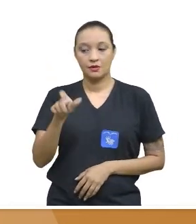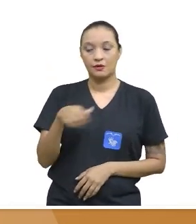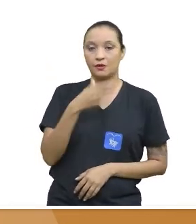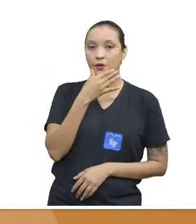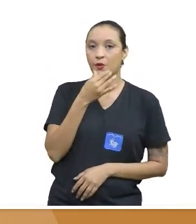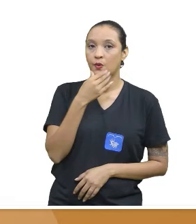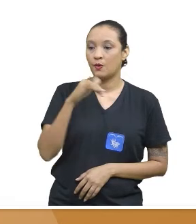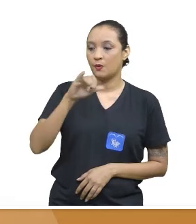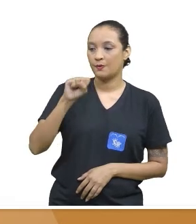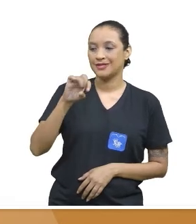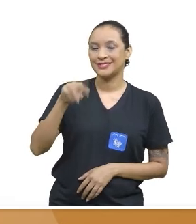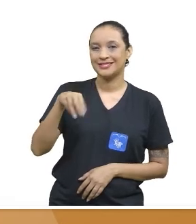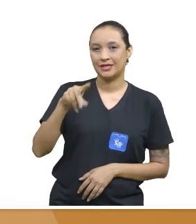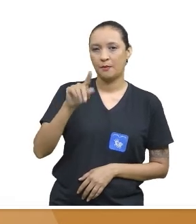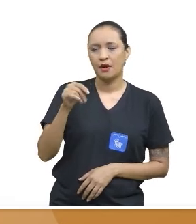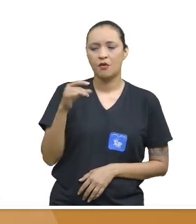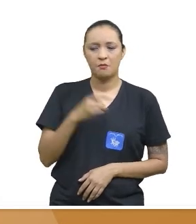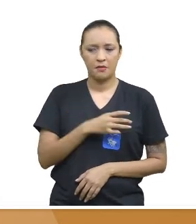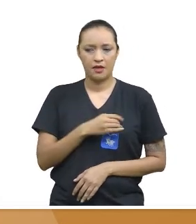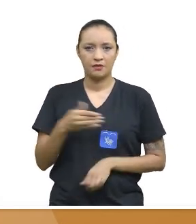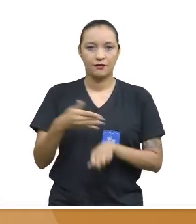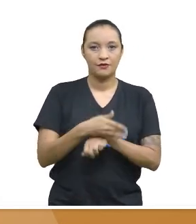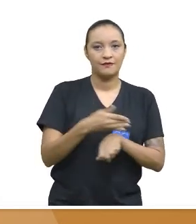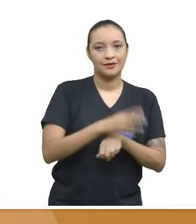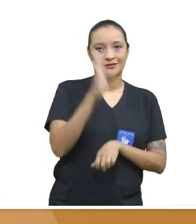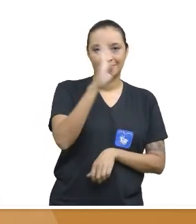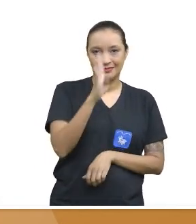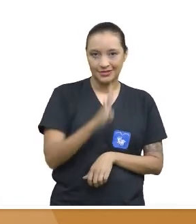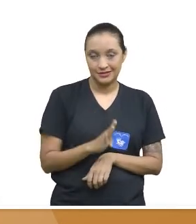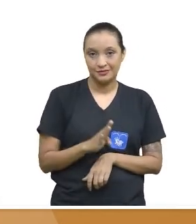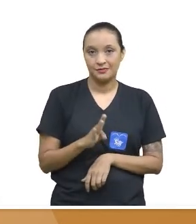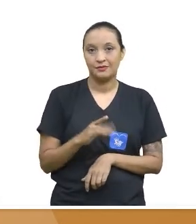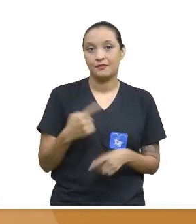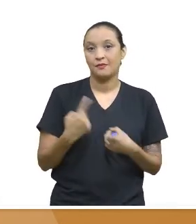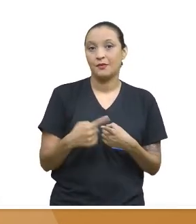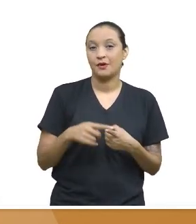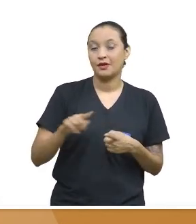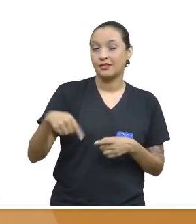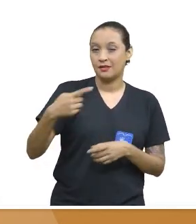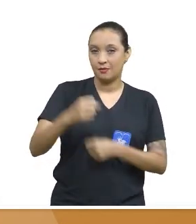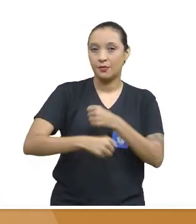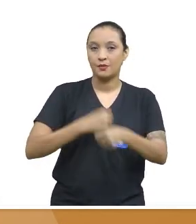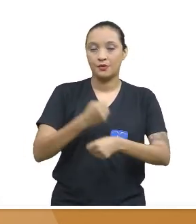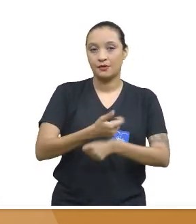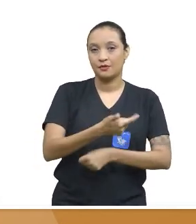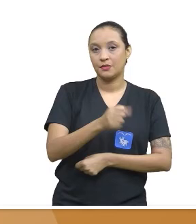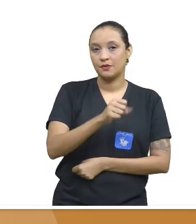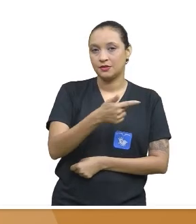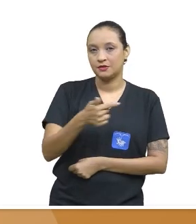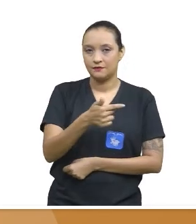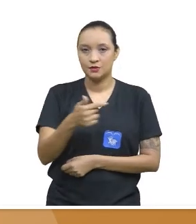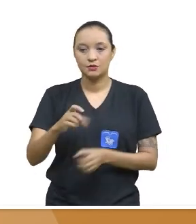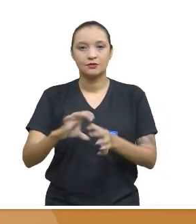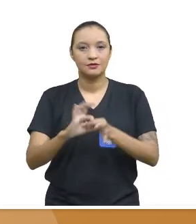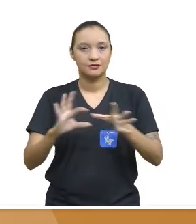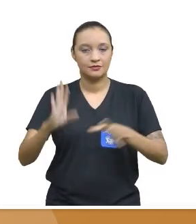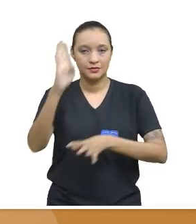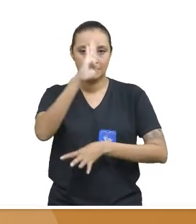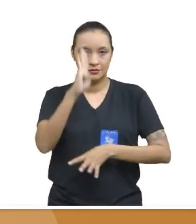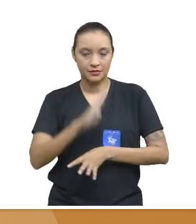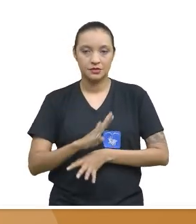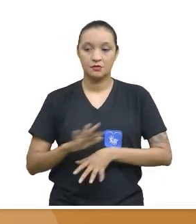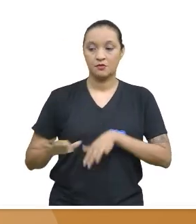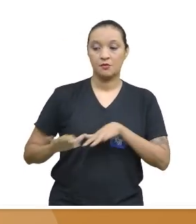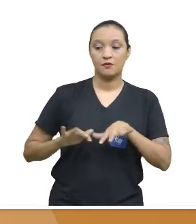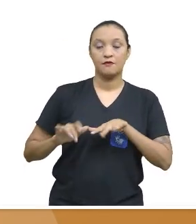Martín também viessem para o Brasil. Tanto é que a independência do Brasil vai ser proclamada em 1822. E os movimentos de